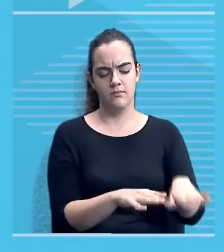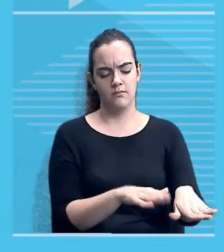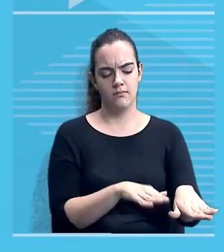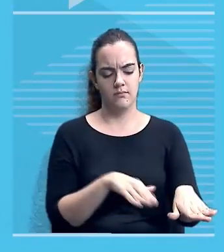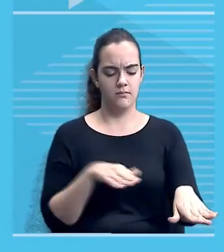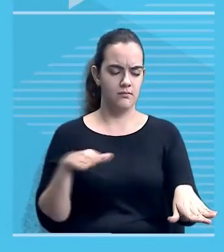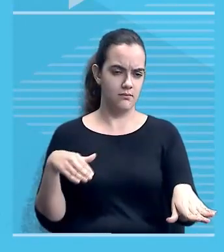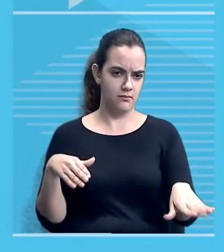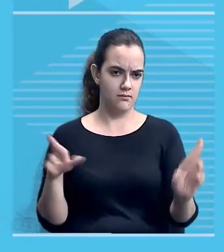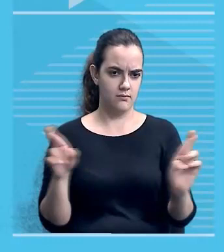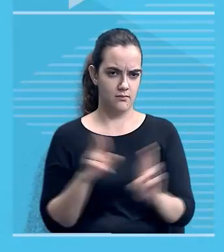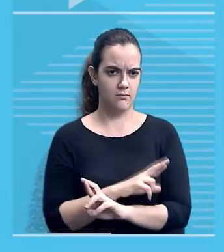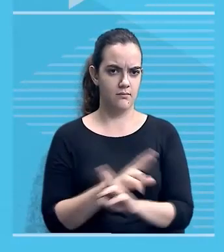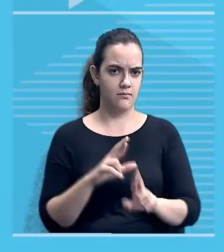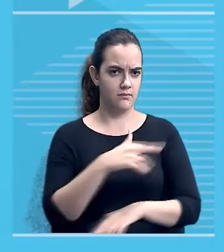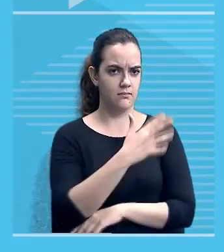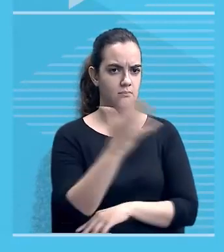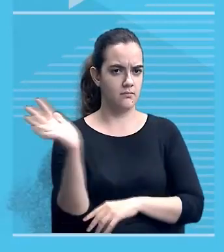natural